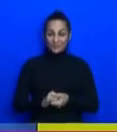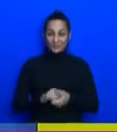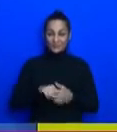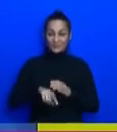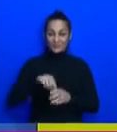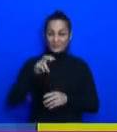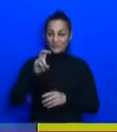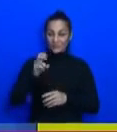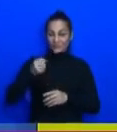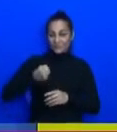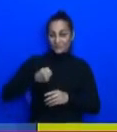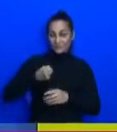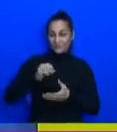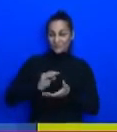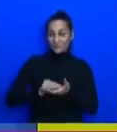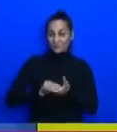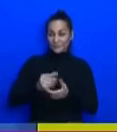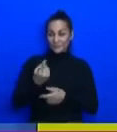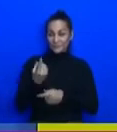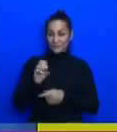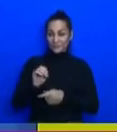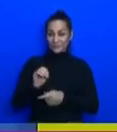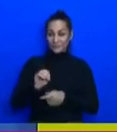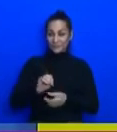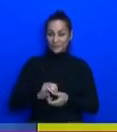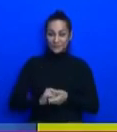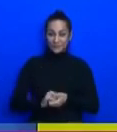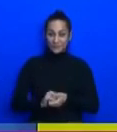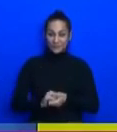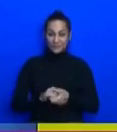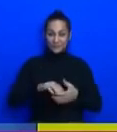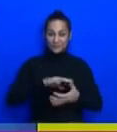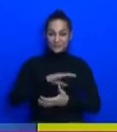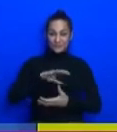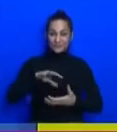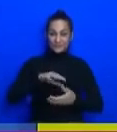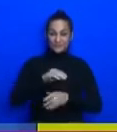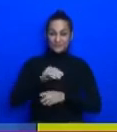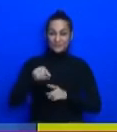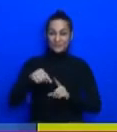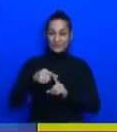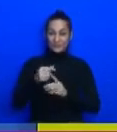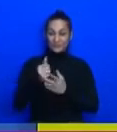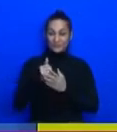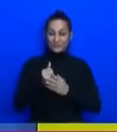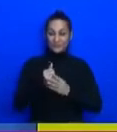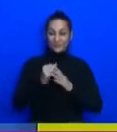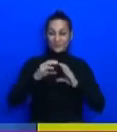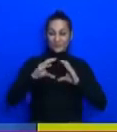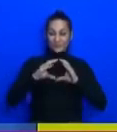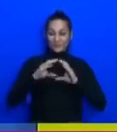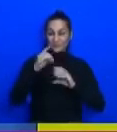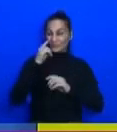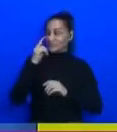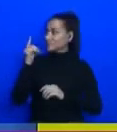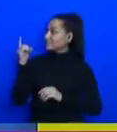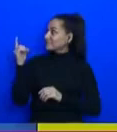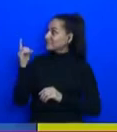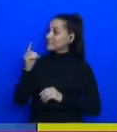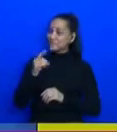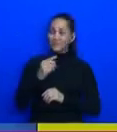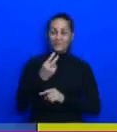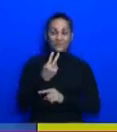Foram sorteados 5 números, faltam 10. O globo segue girando, mais um número chegando. Está na tela, bola